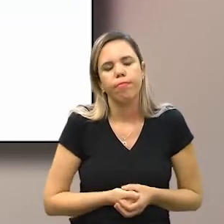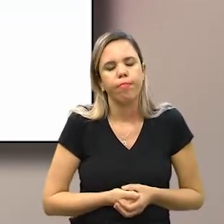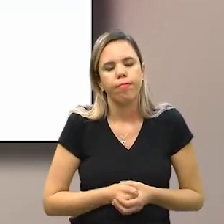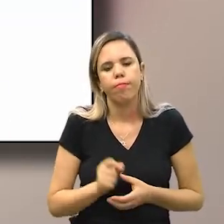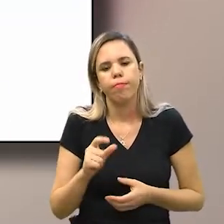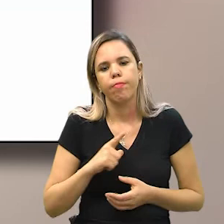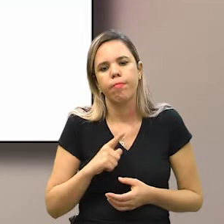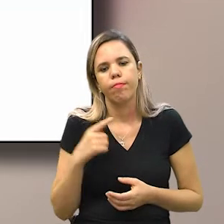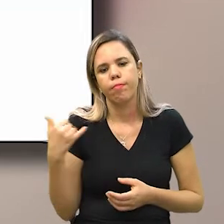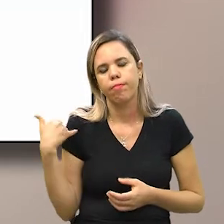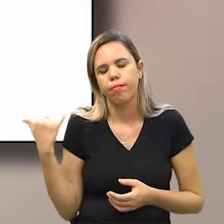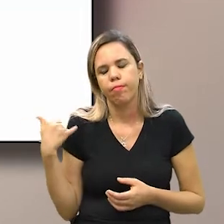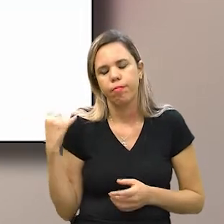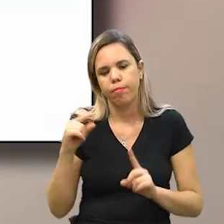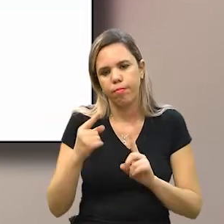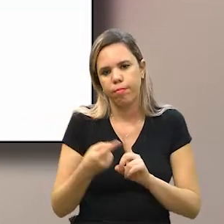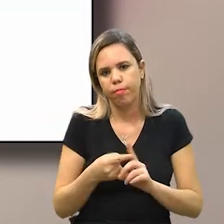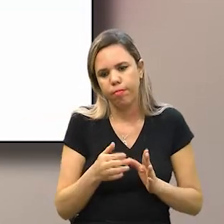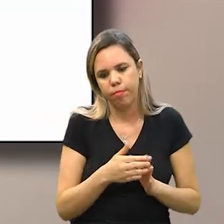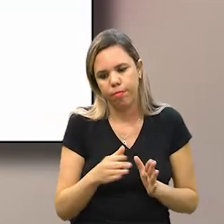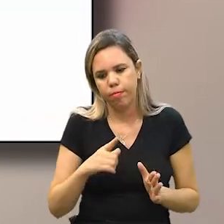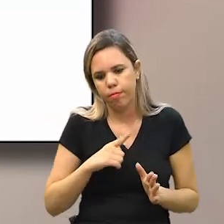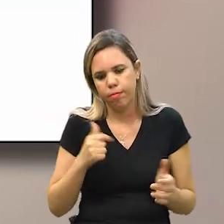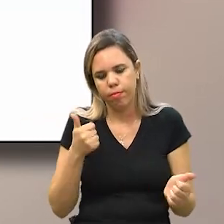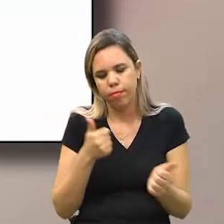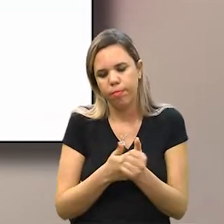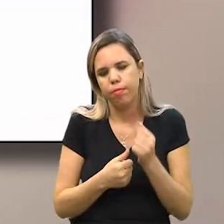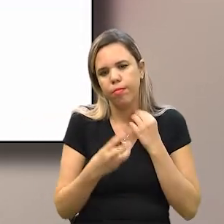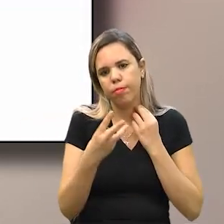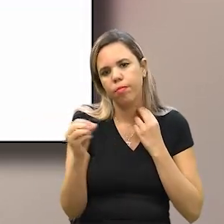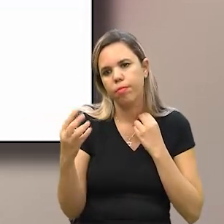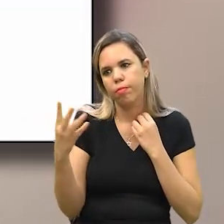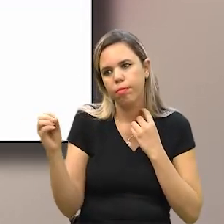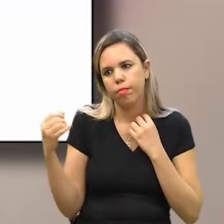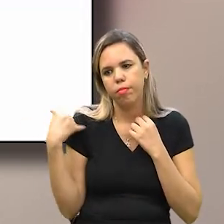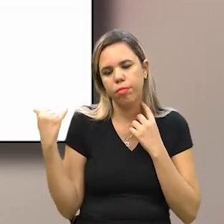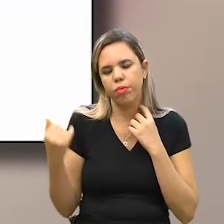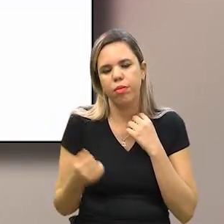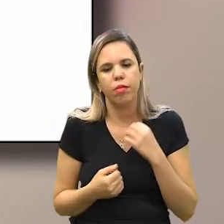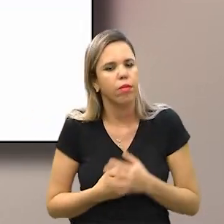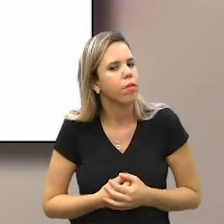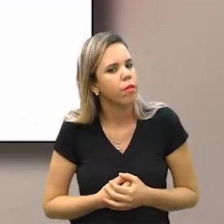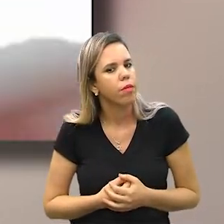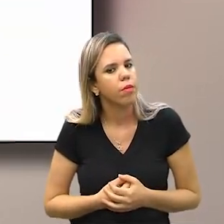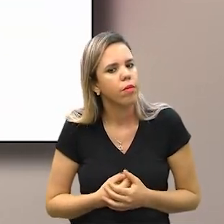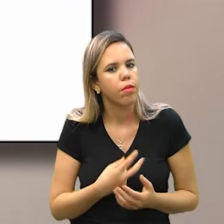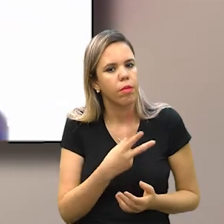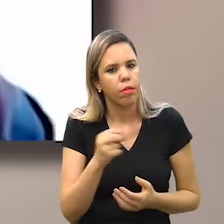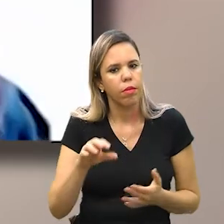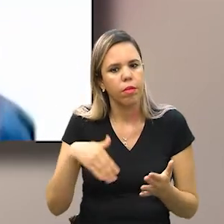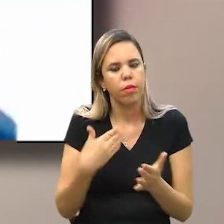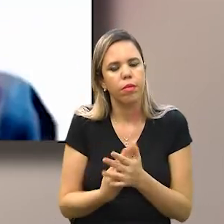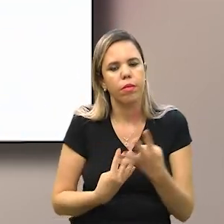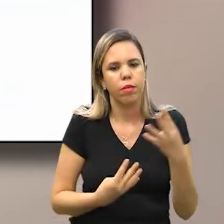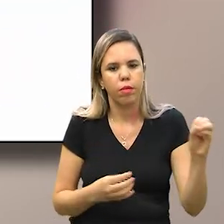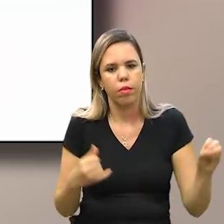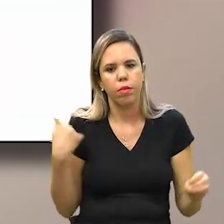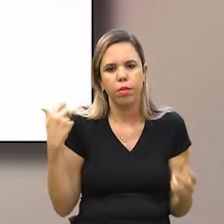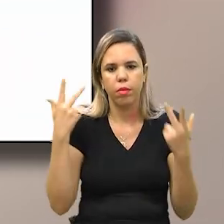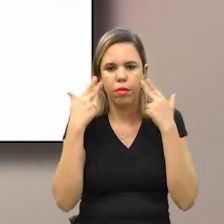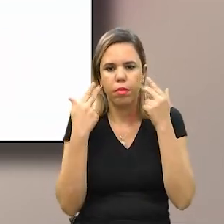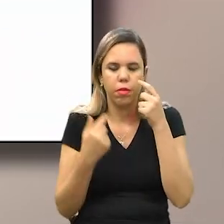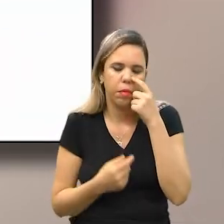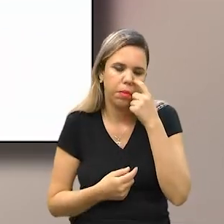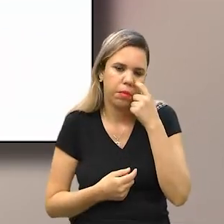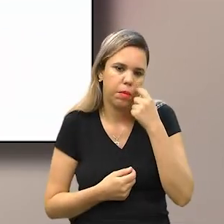hoje, quem está na faixa etária de engravidar, que tem próximo de 30 ou 40 anos, aliás, dos 20 aos 40 anos, que é o